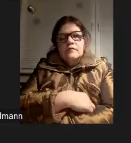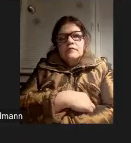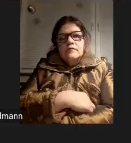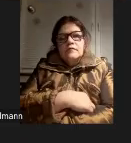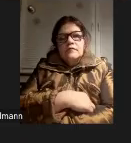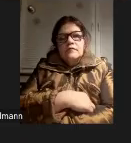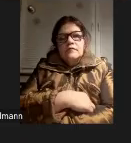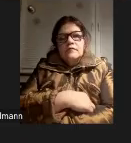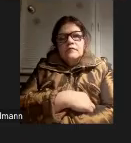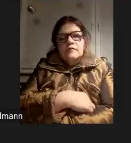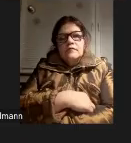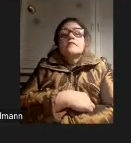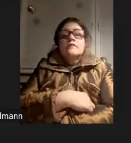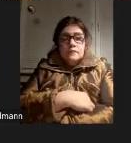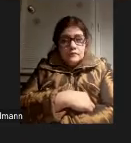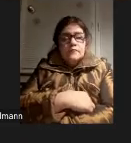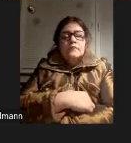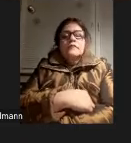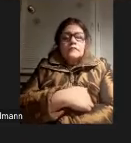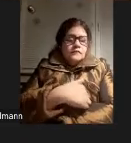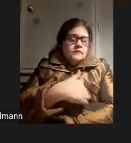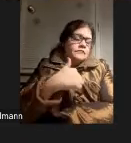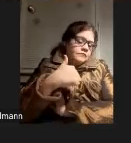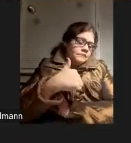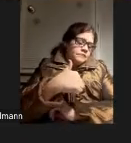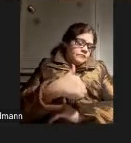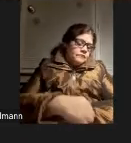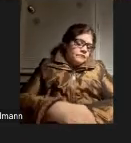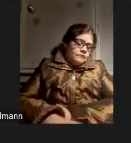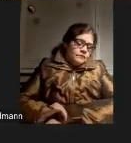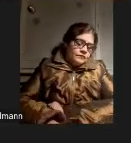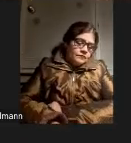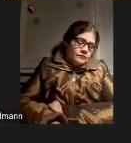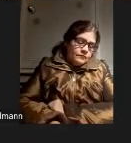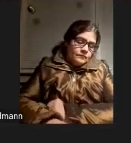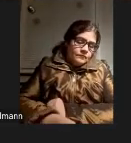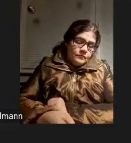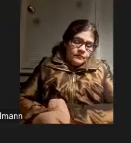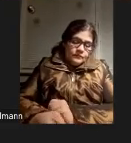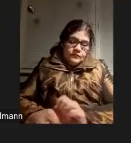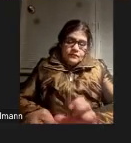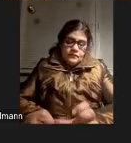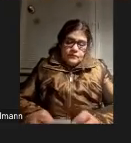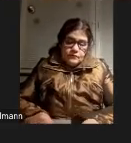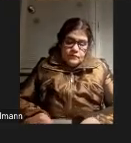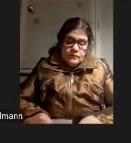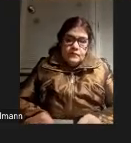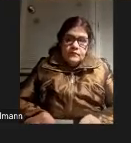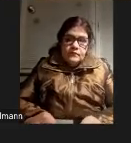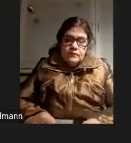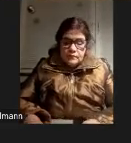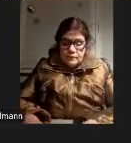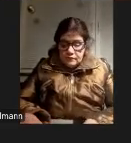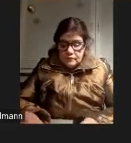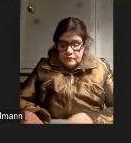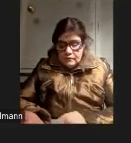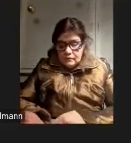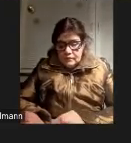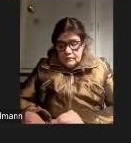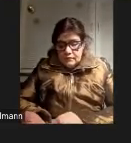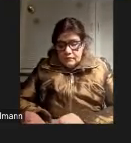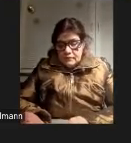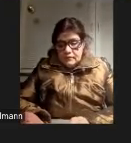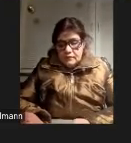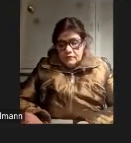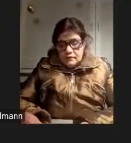que diagnostica, tá? Então, a gente, assim como qualquer outra intervenção odontológica, que eu, porventura, não faça, eu